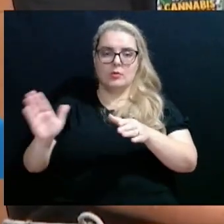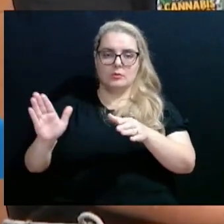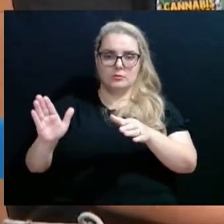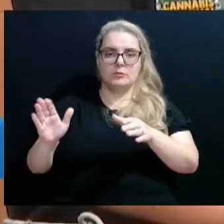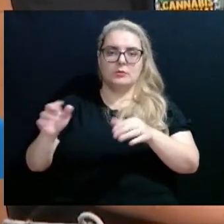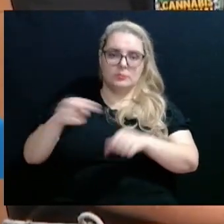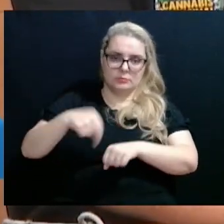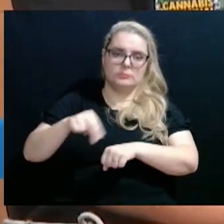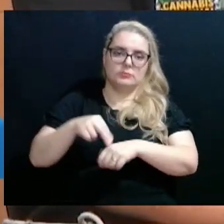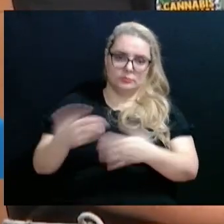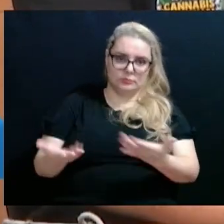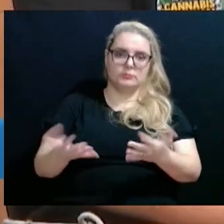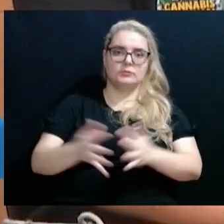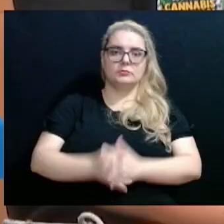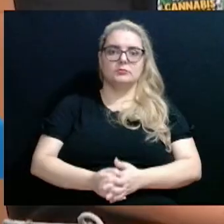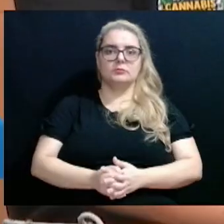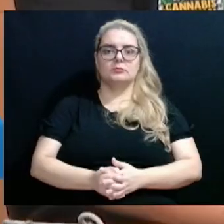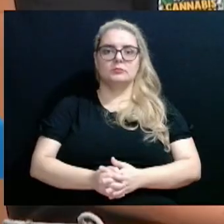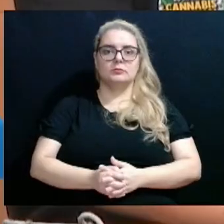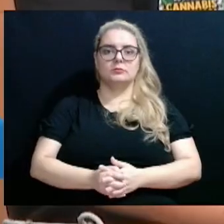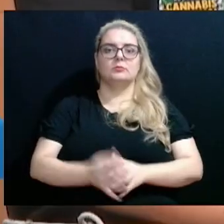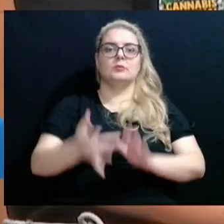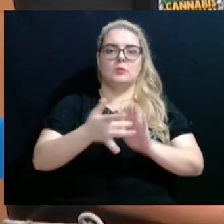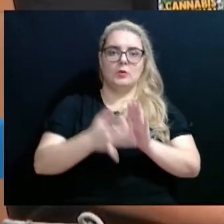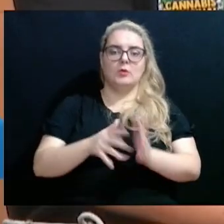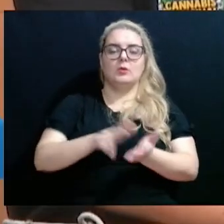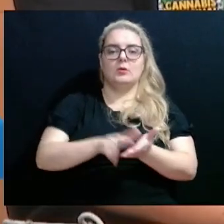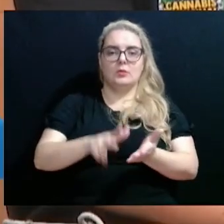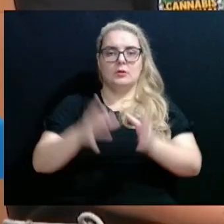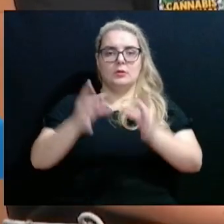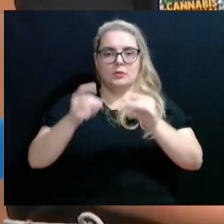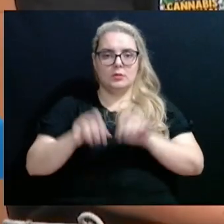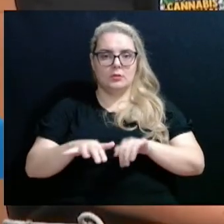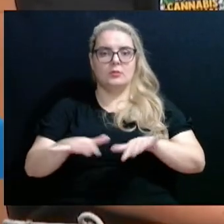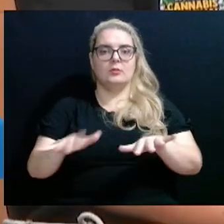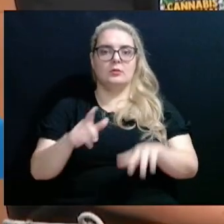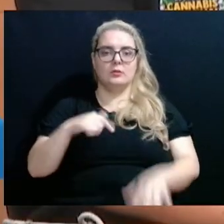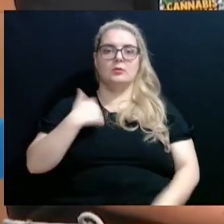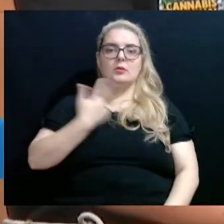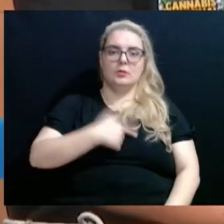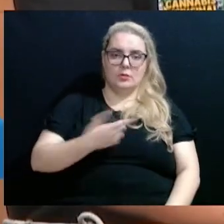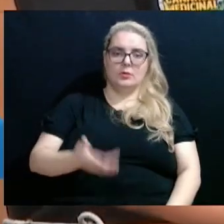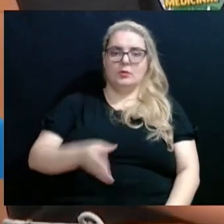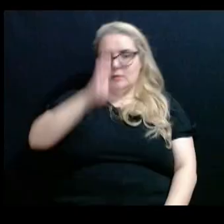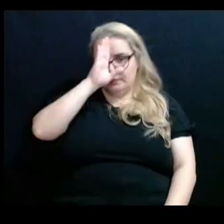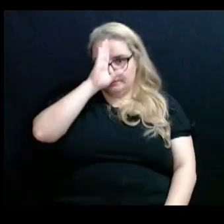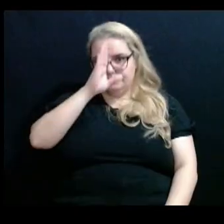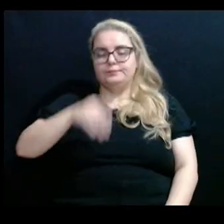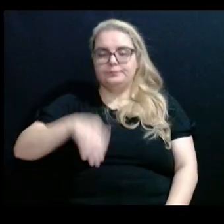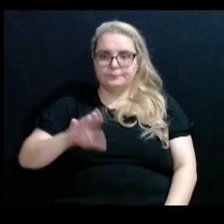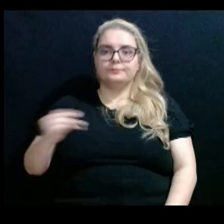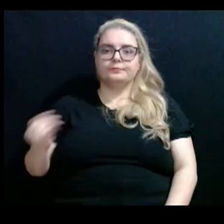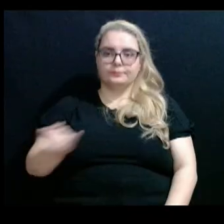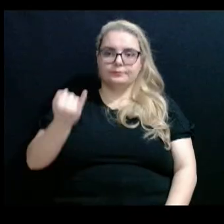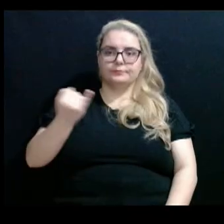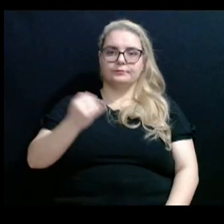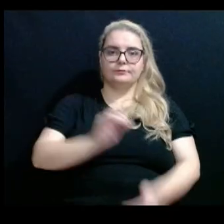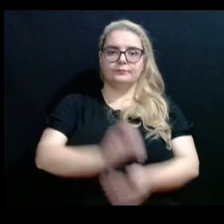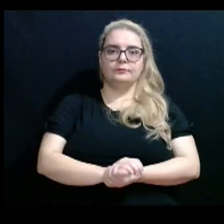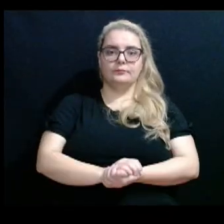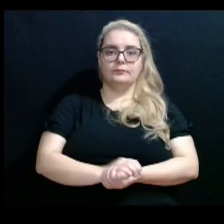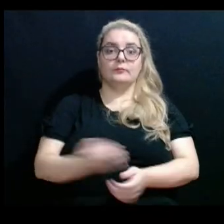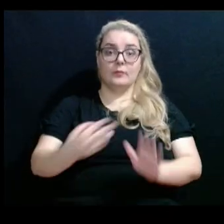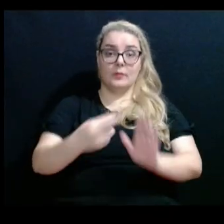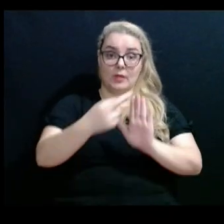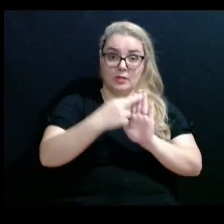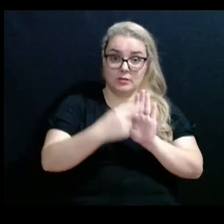seja regulamentada, regularizada, descriminalizada, que é o ponto mais importante aqui. As novas regras também